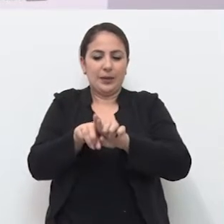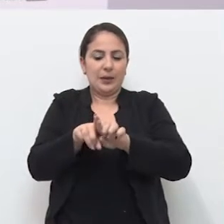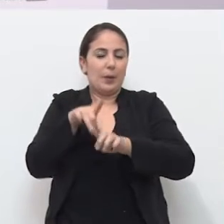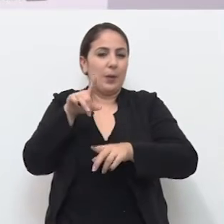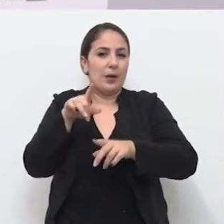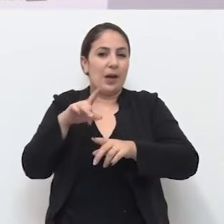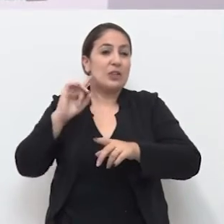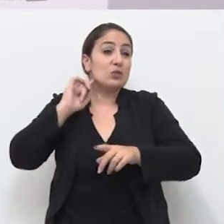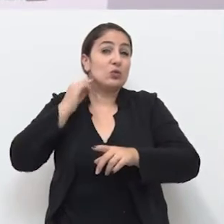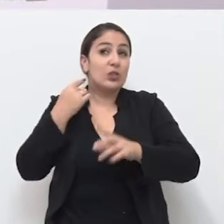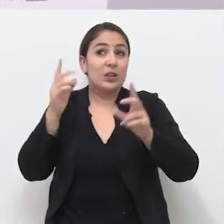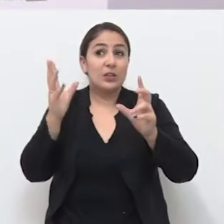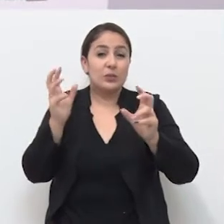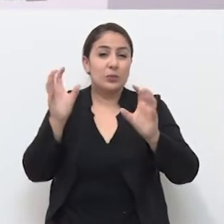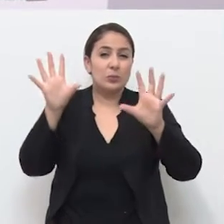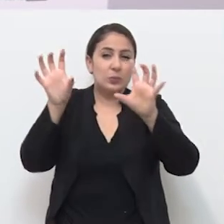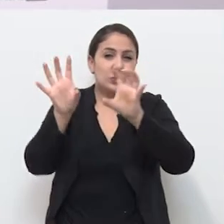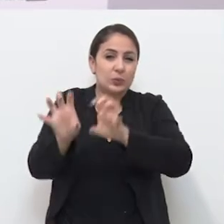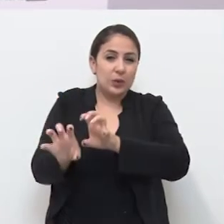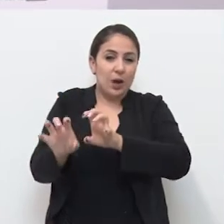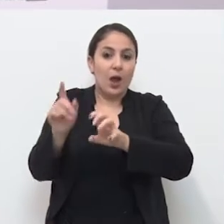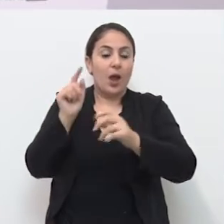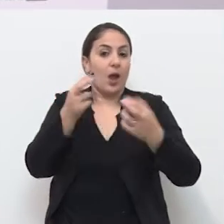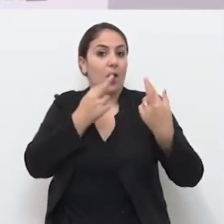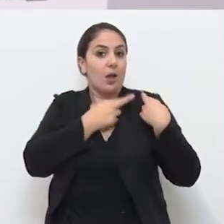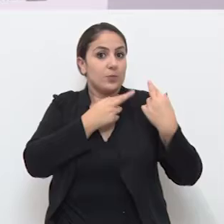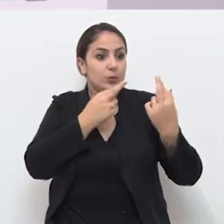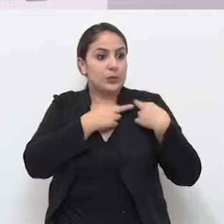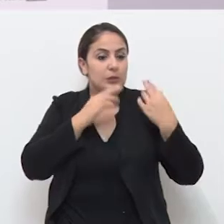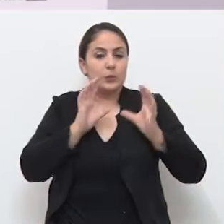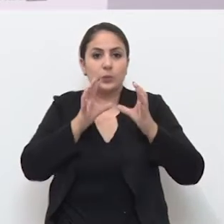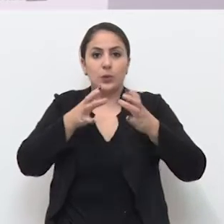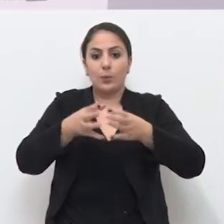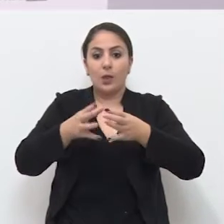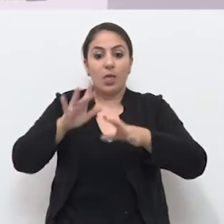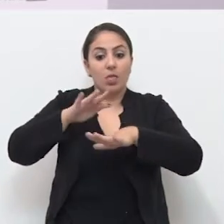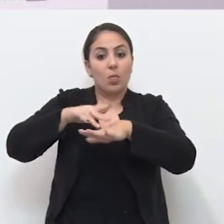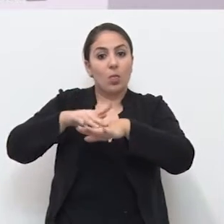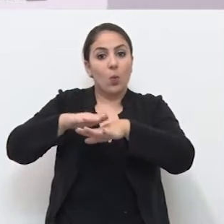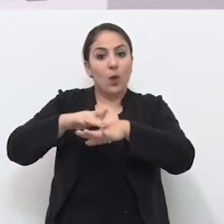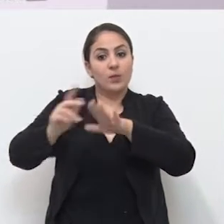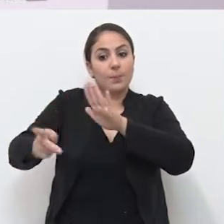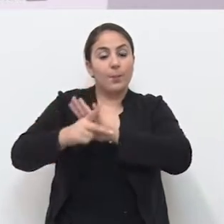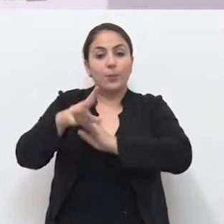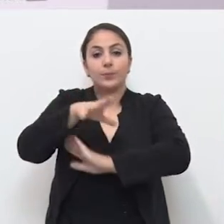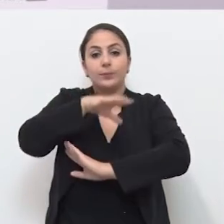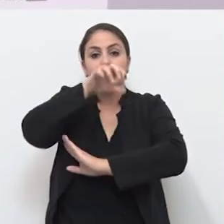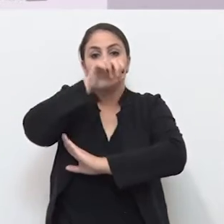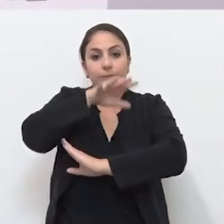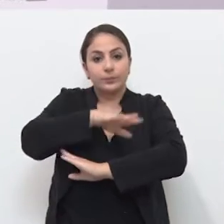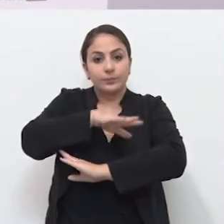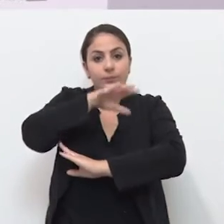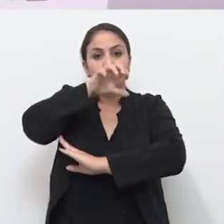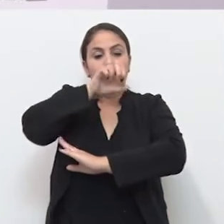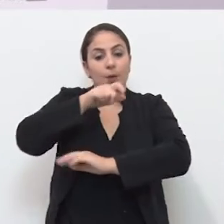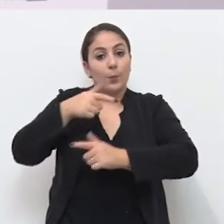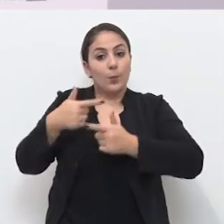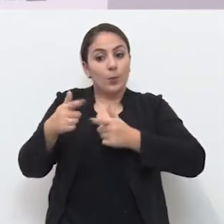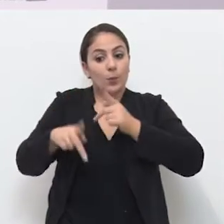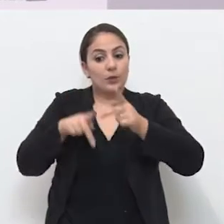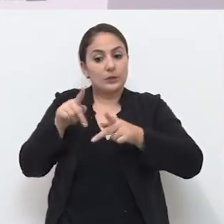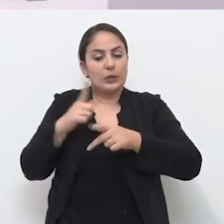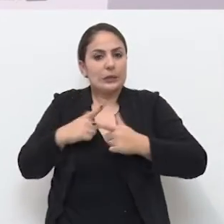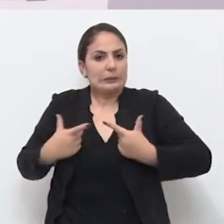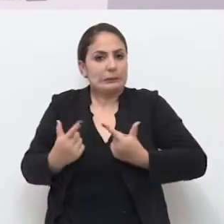causa da poluição. Ela é responsável por um conjunto de doenças respiratórias que a população tem, por